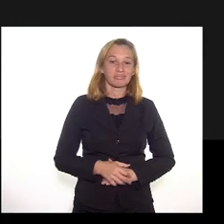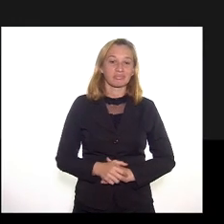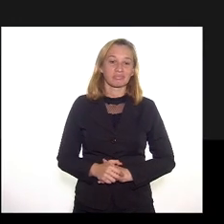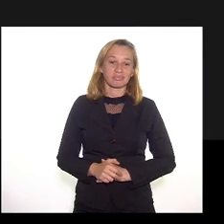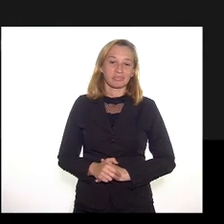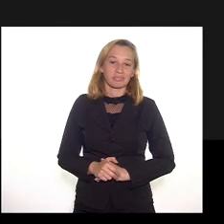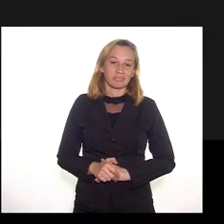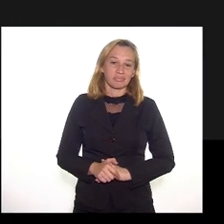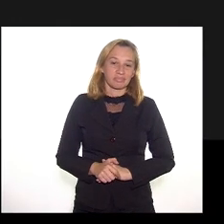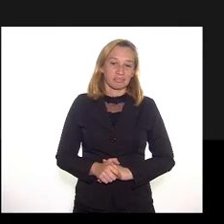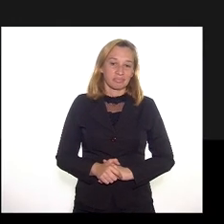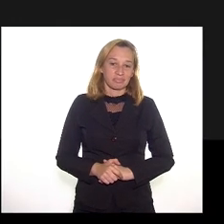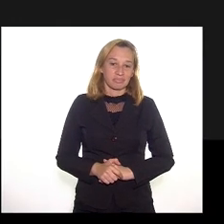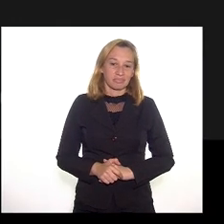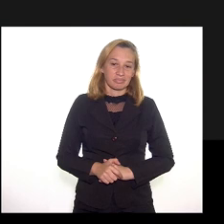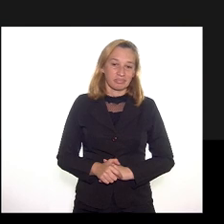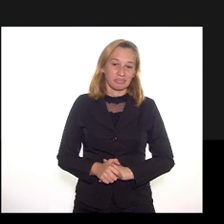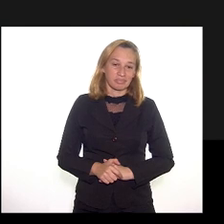é, para mim,